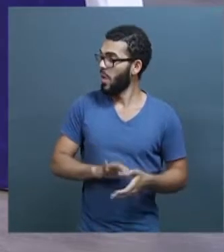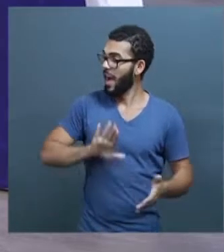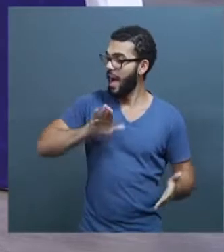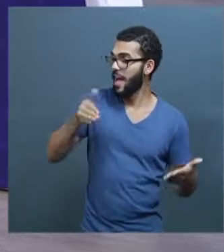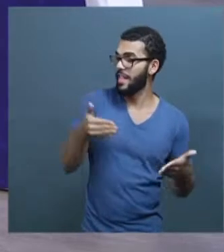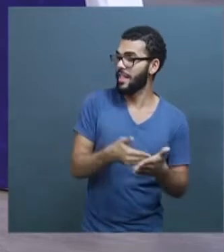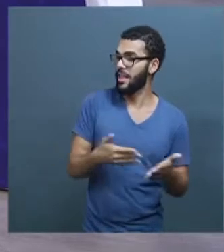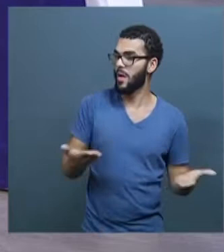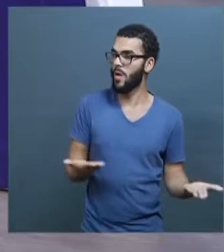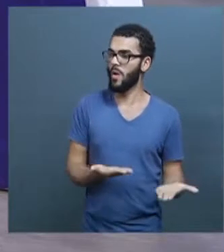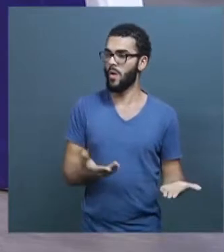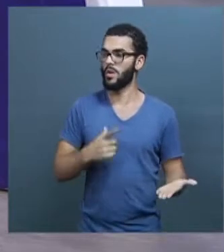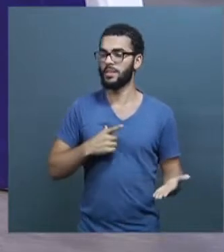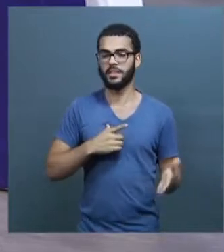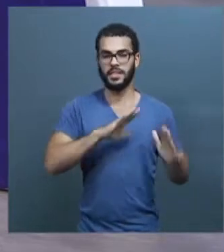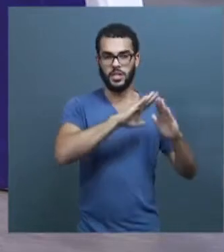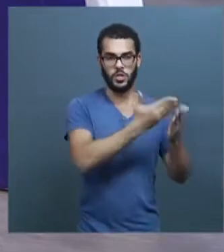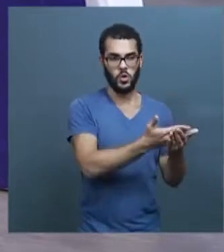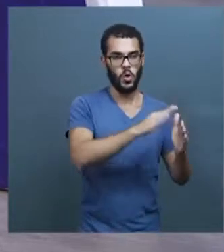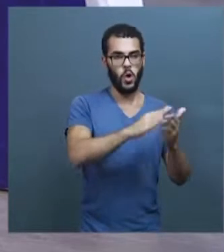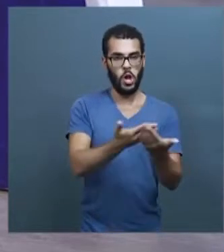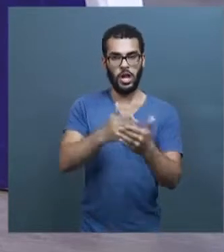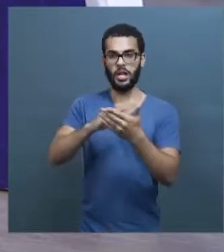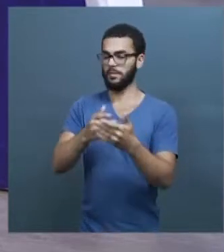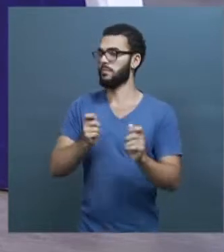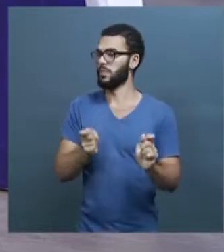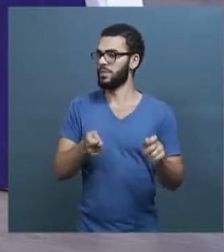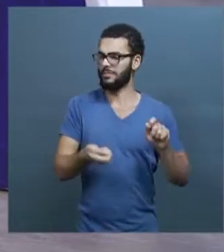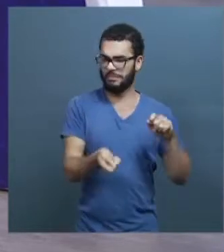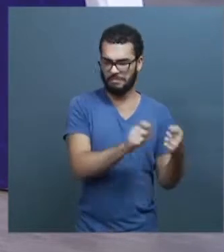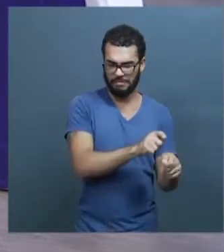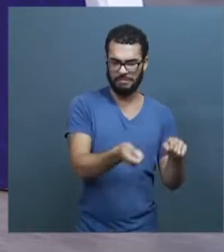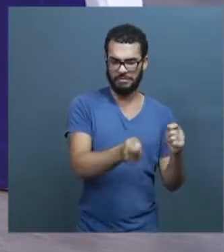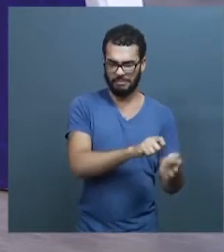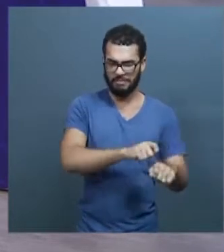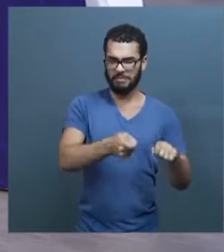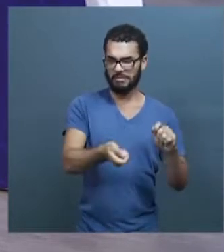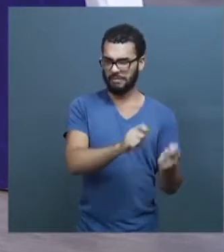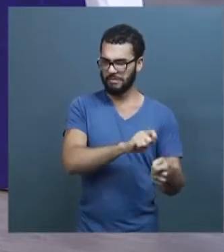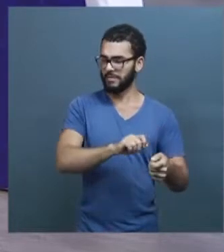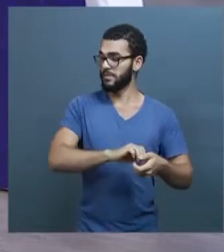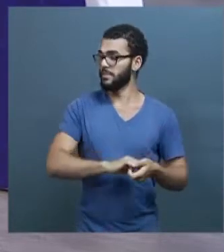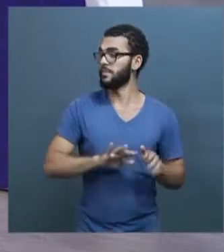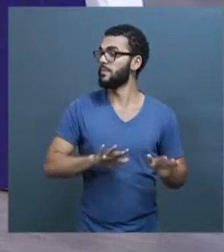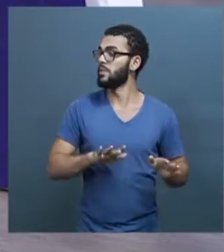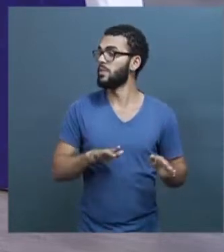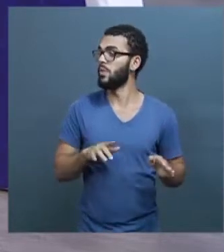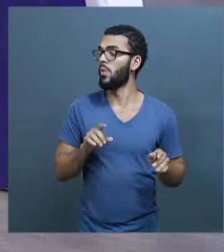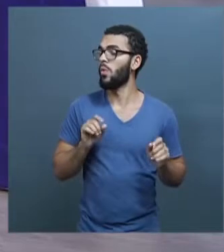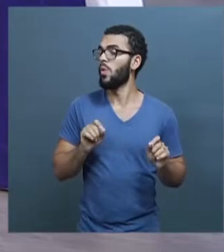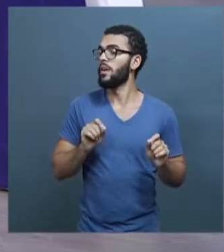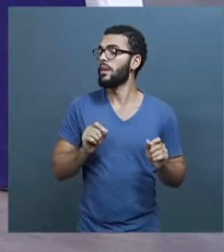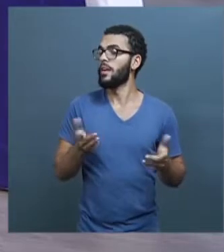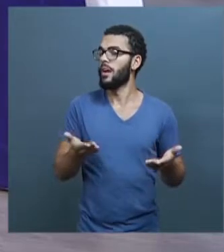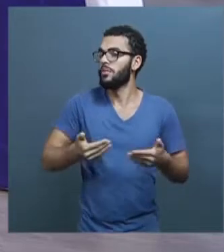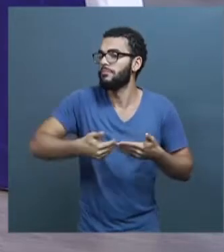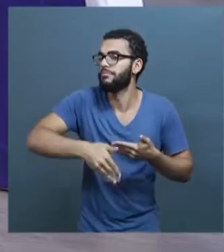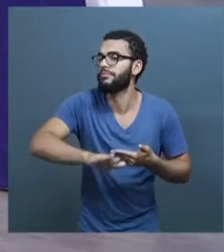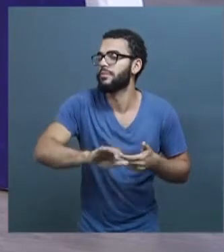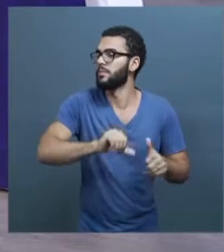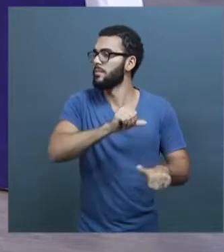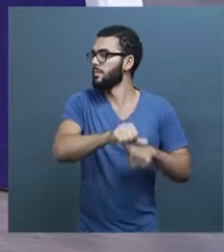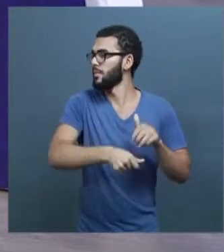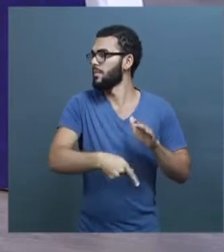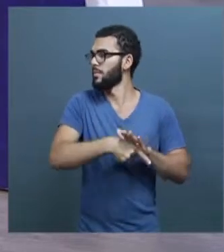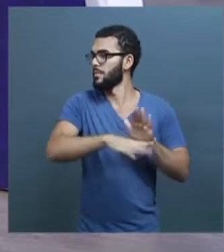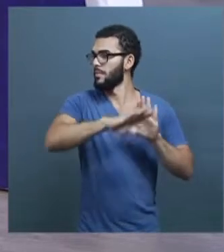possam ter feito toda a adequação. Então, a partir de agora, o que você acha que realmente vai mudar com relação à